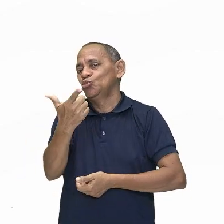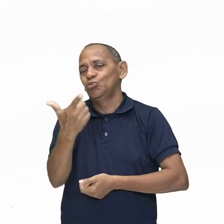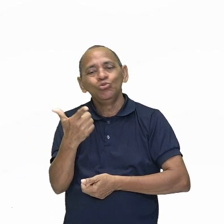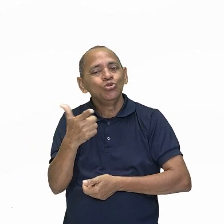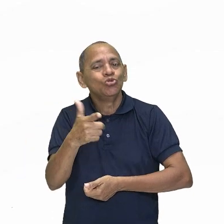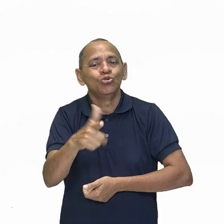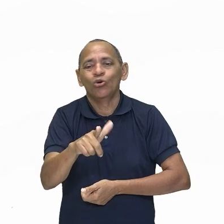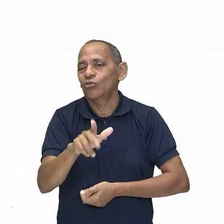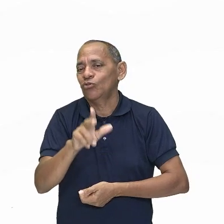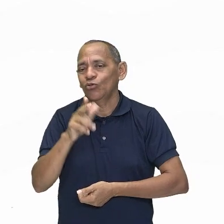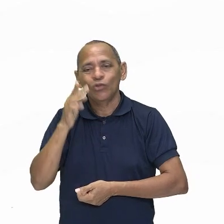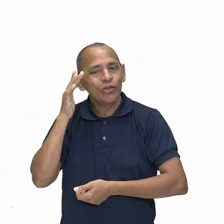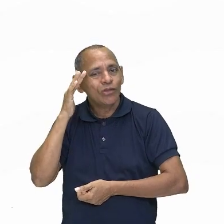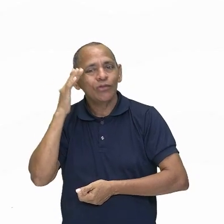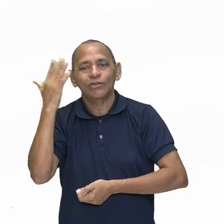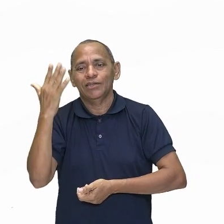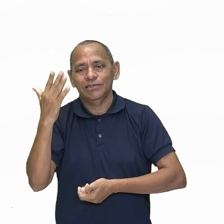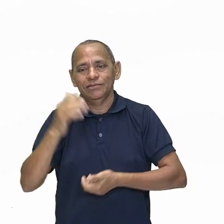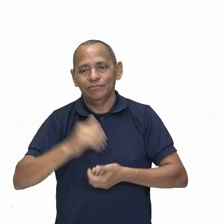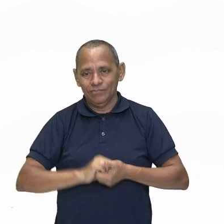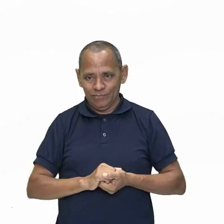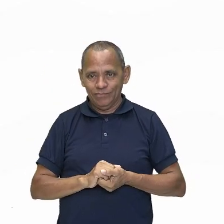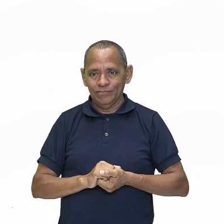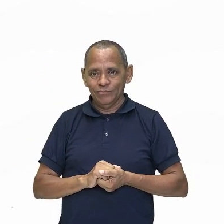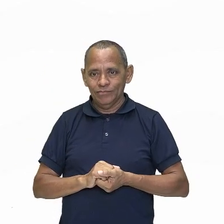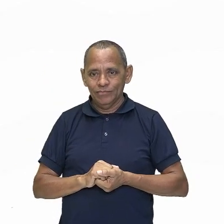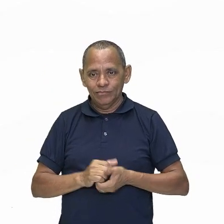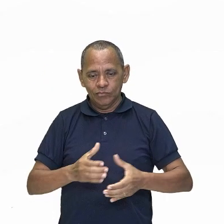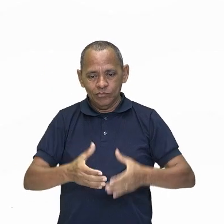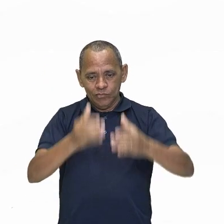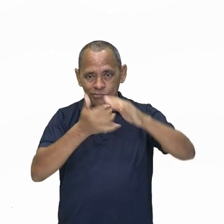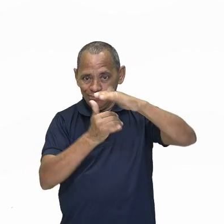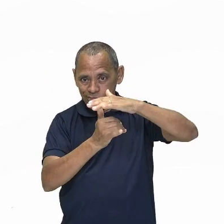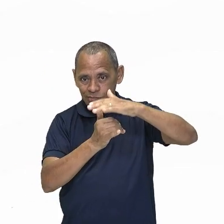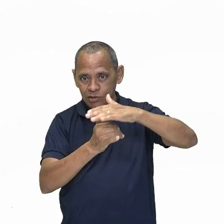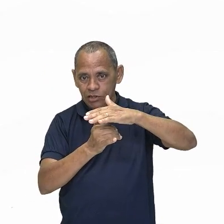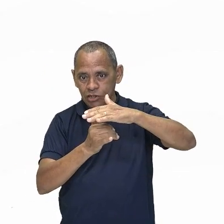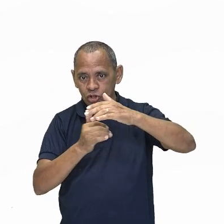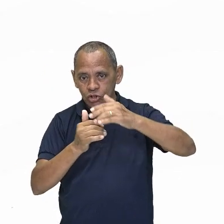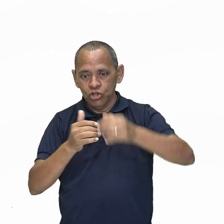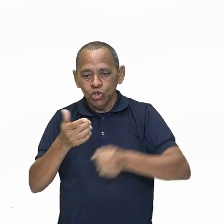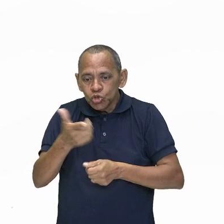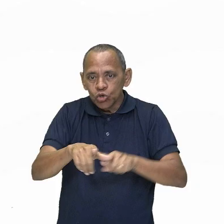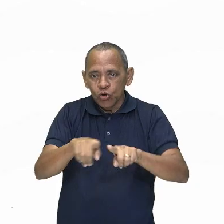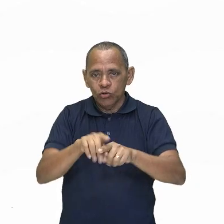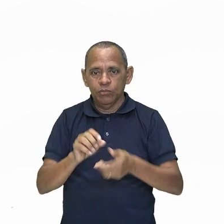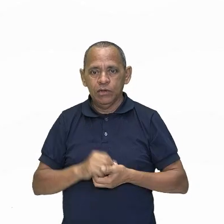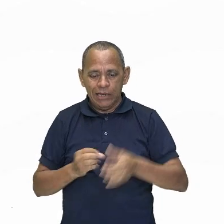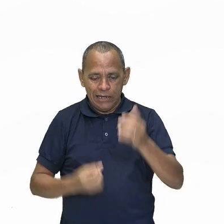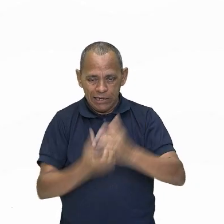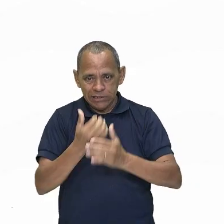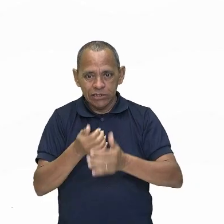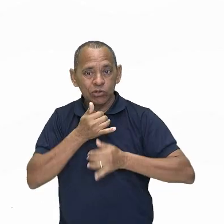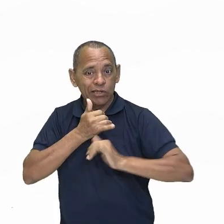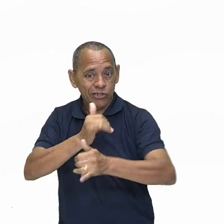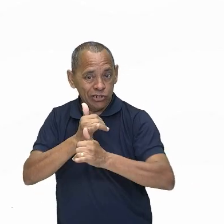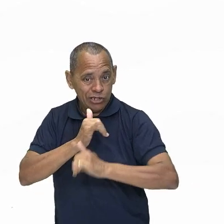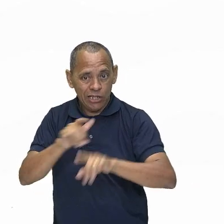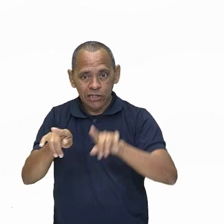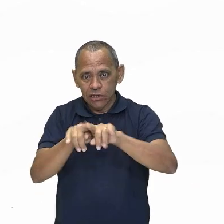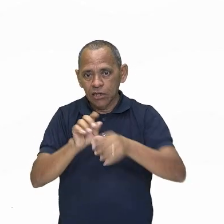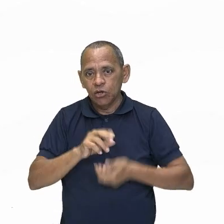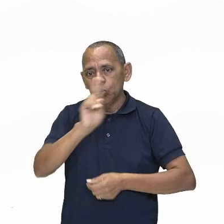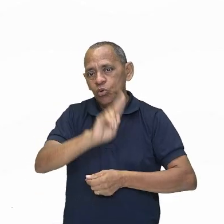a energia nuclear. A geração da energia elétrica usando